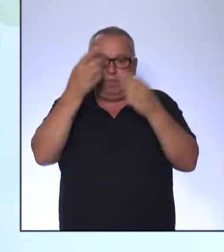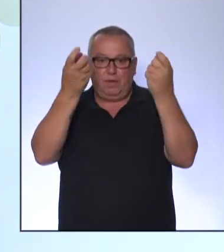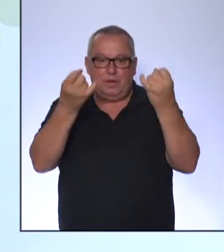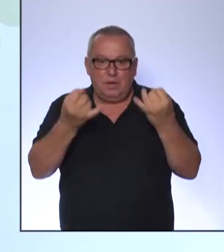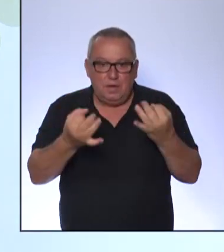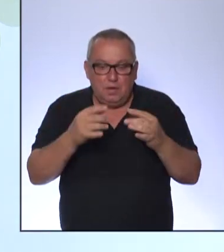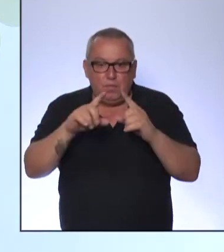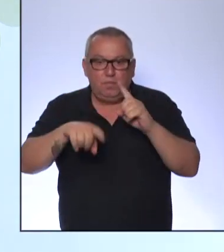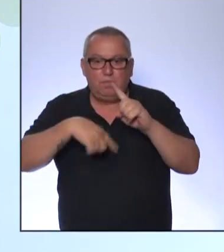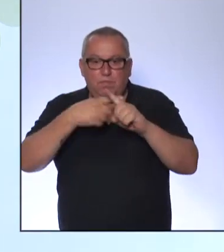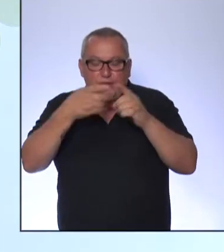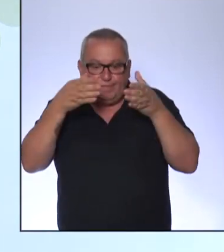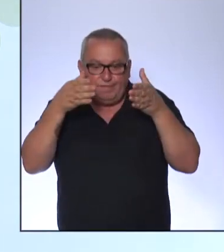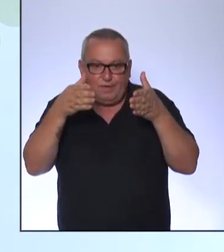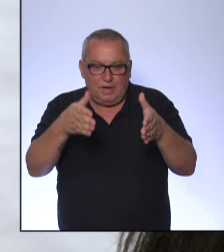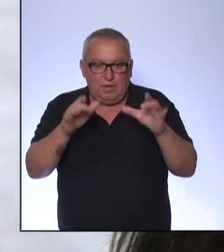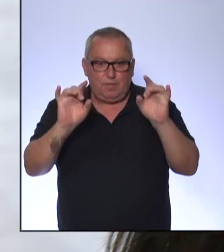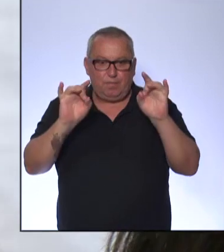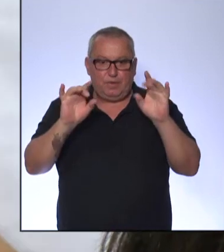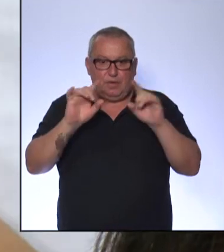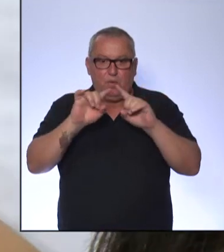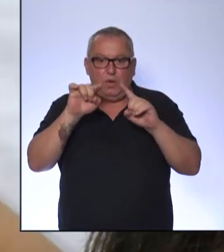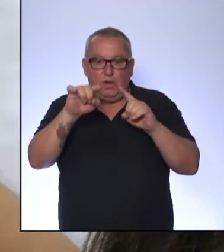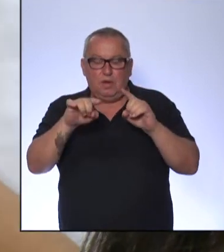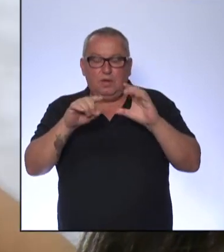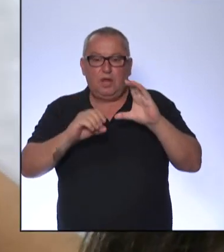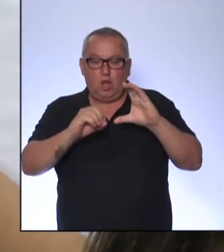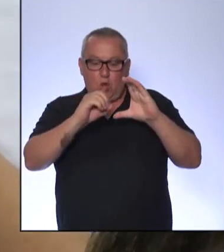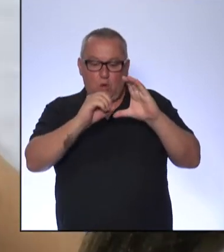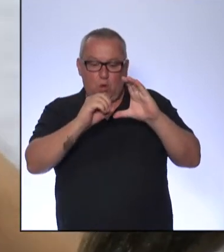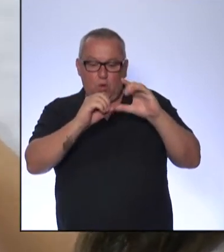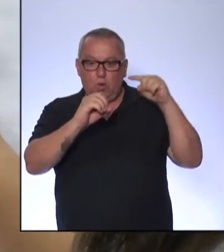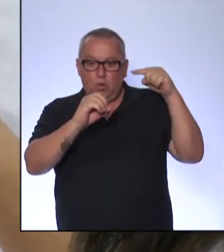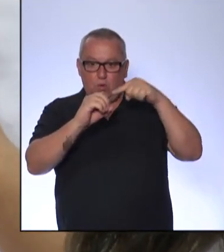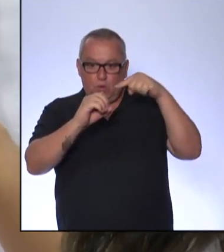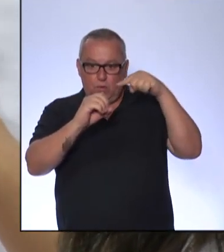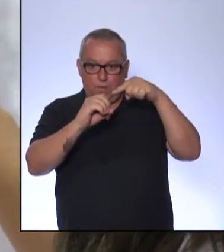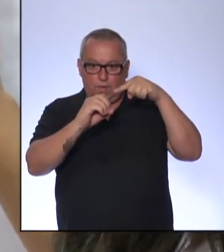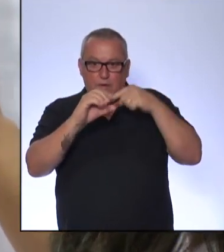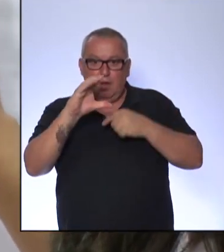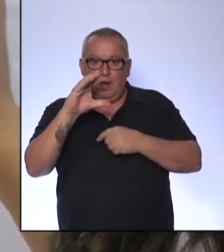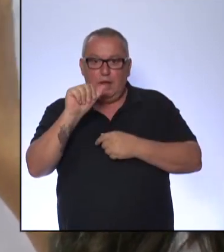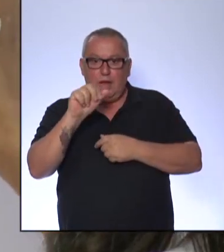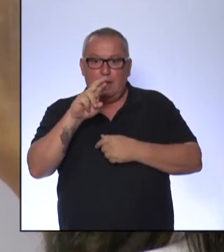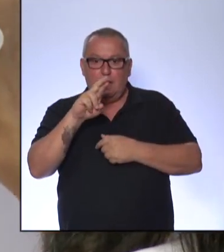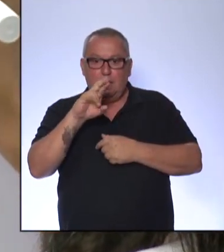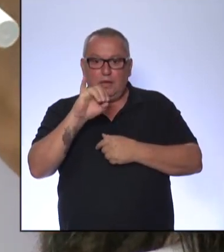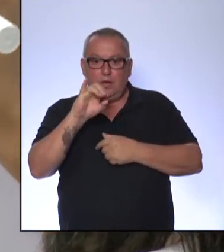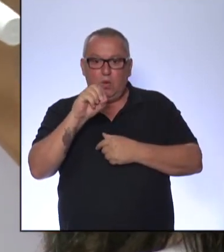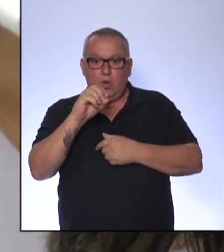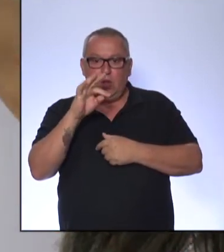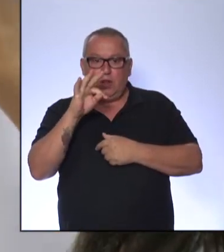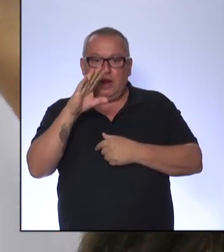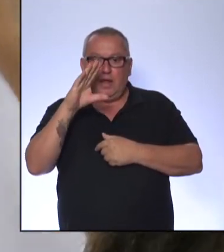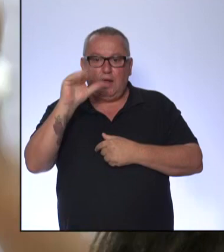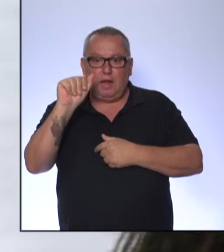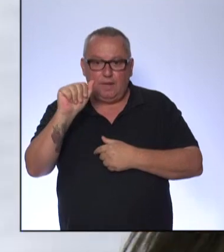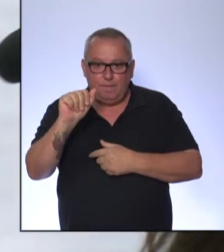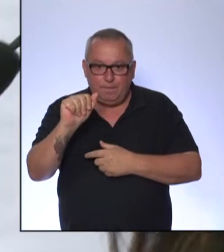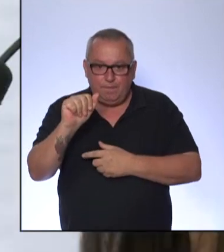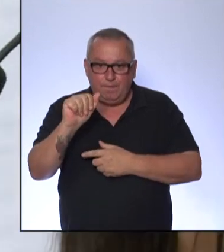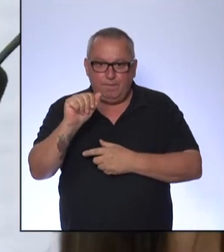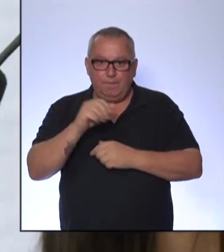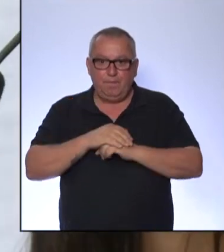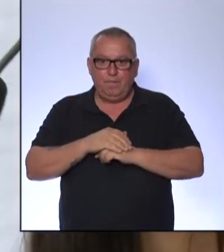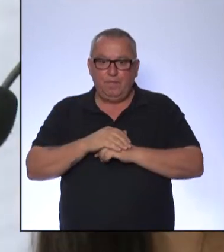mais especificamente, essa membrana a gente chama de carioteca, tá? Então, os seres